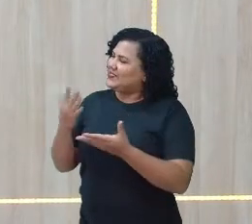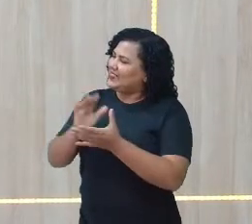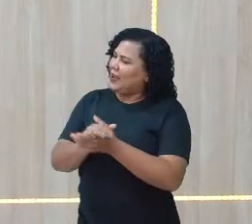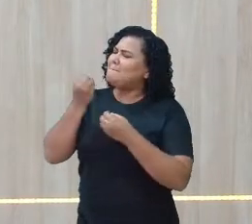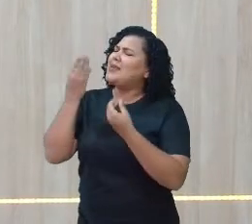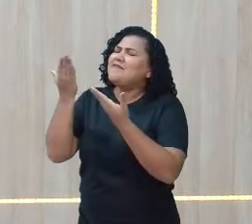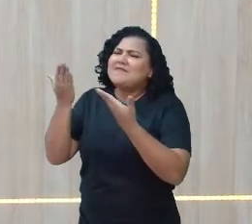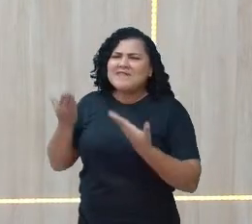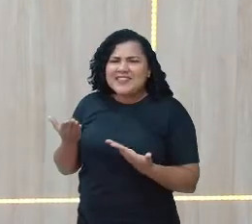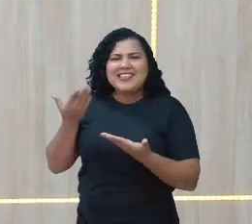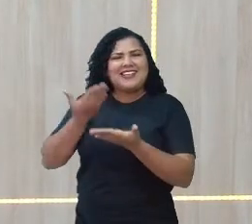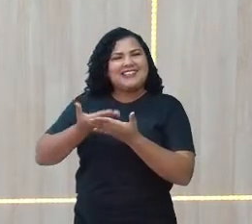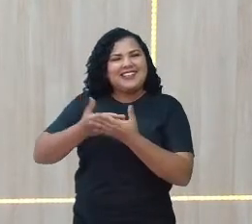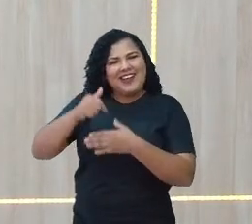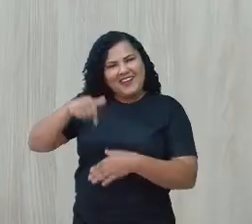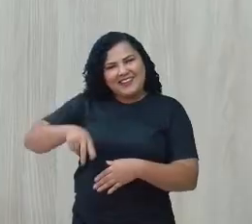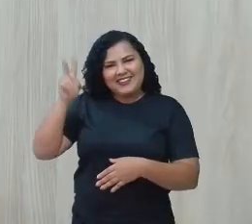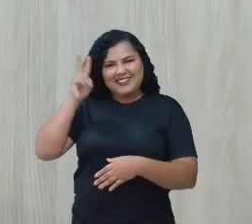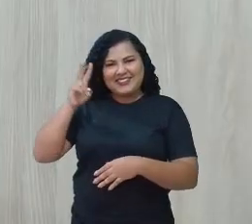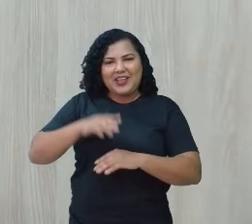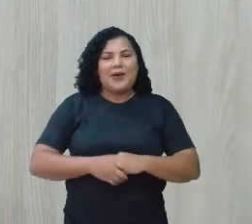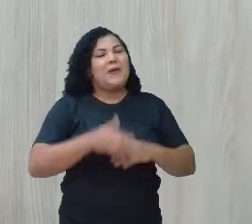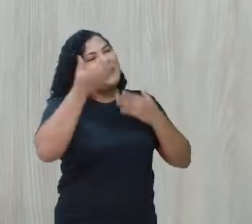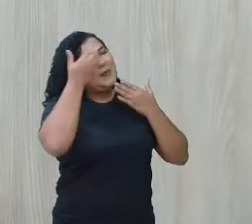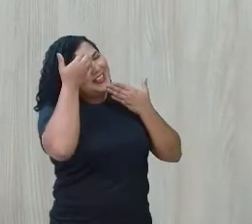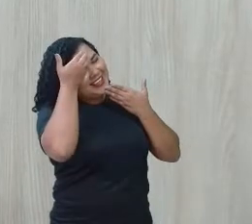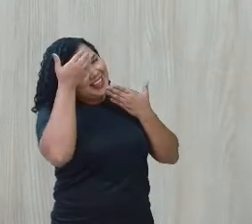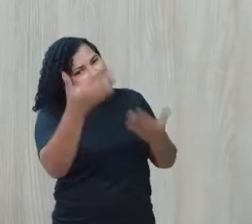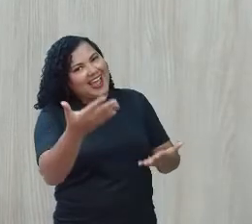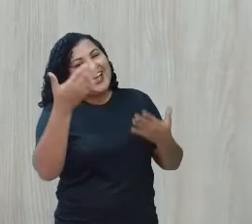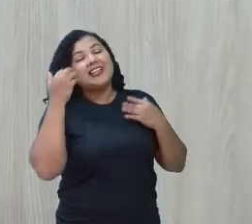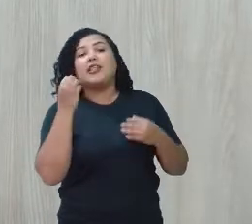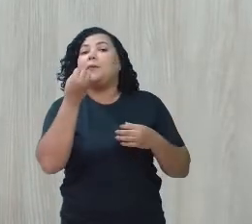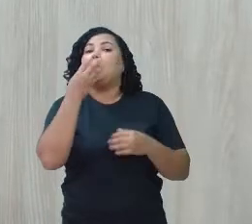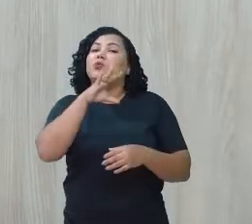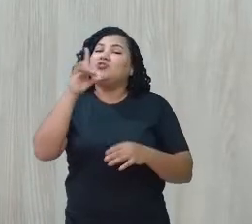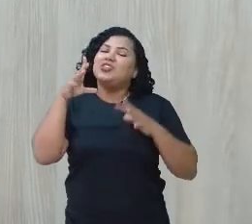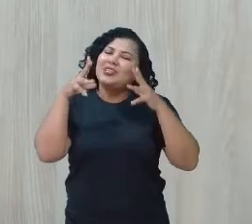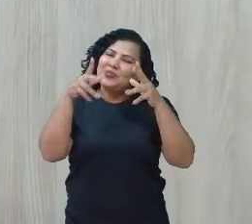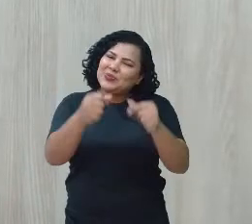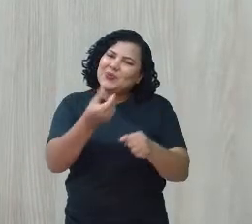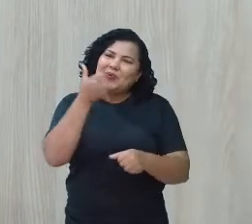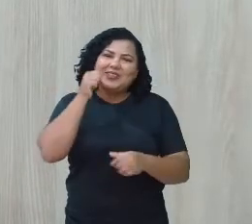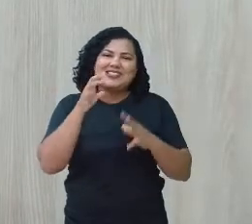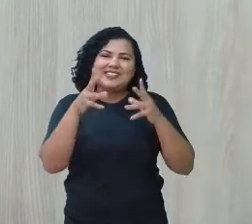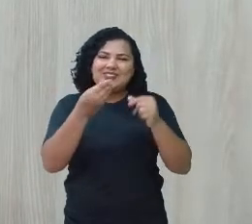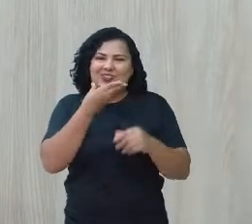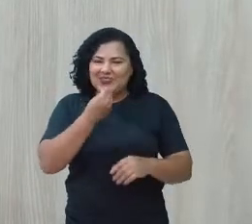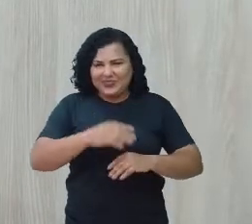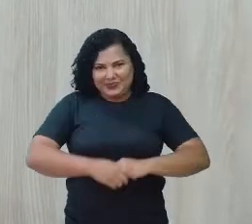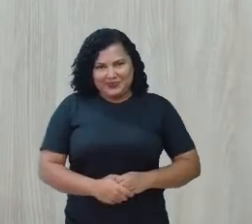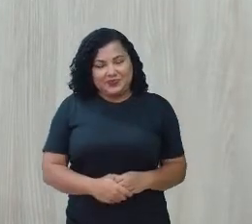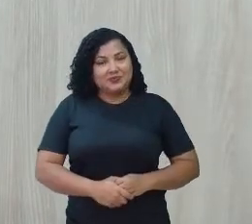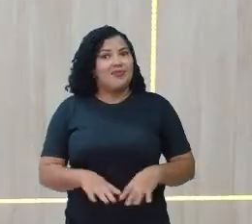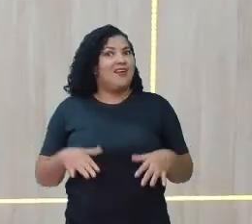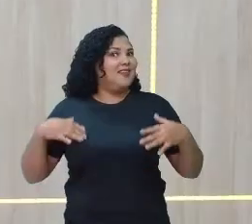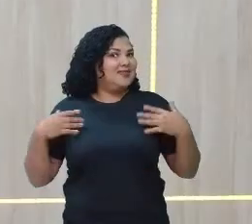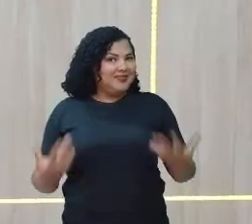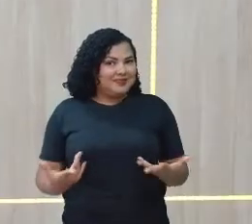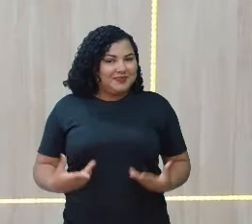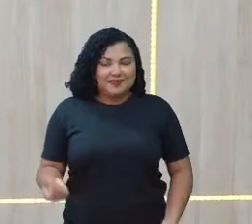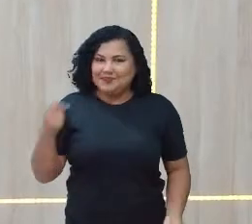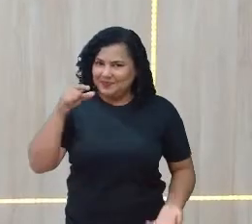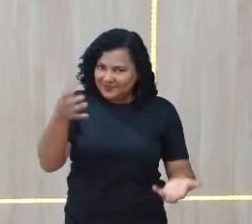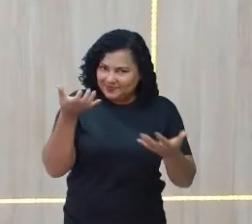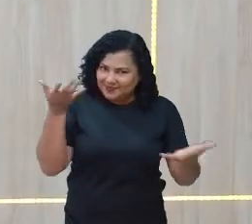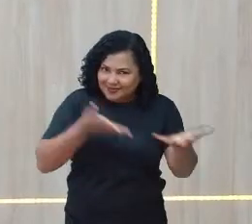muito bem-vinda à nossa aula de História. Obrigada e bom dia a todas e todos. Olha aí, olha só. Então, quem quiser,